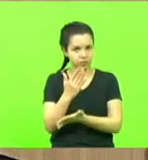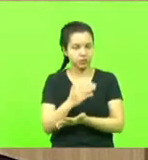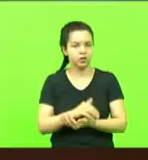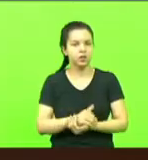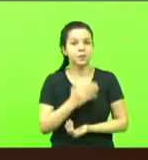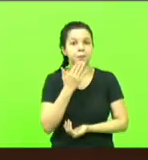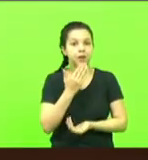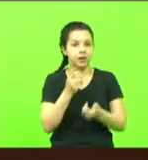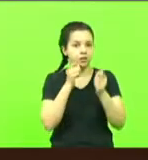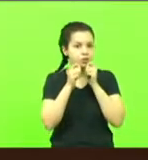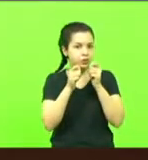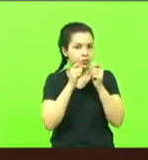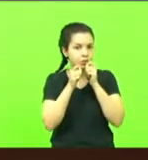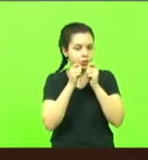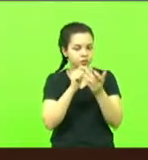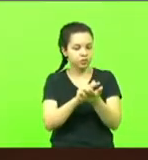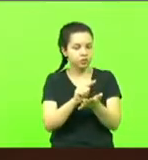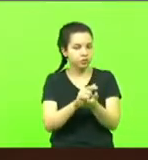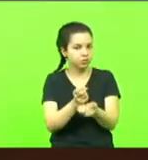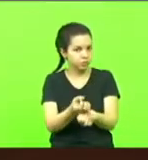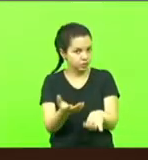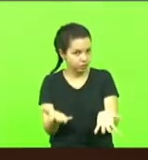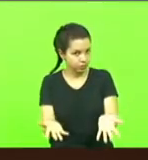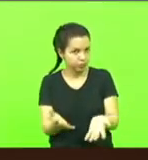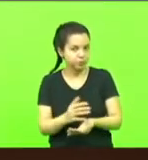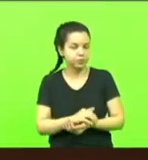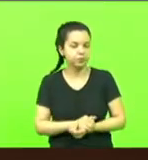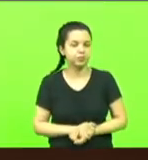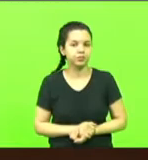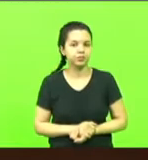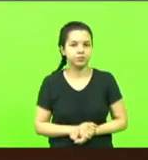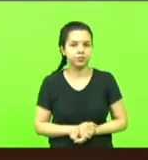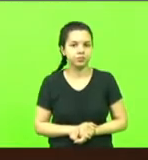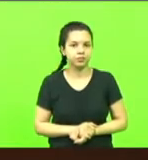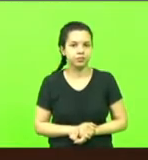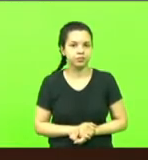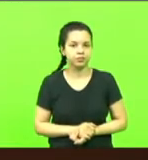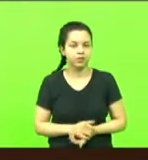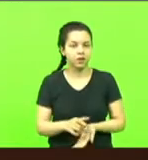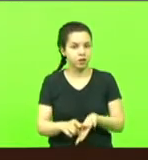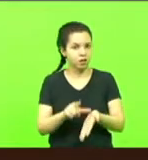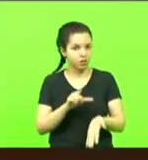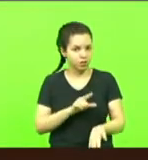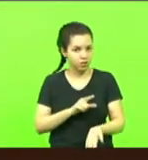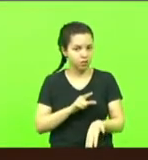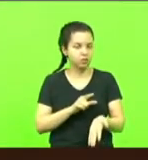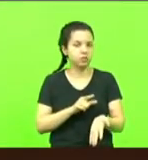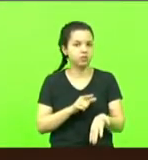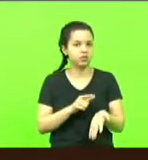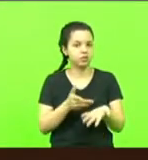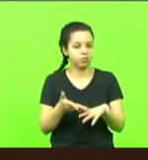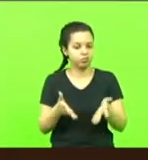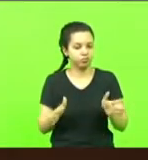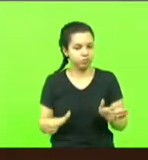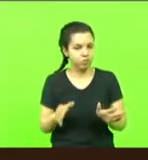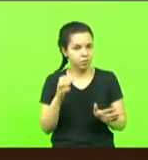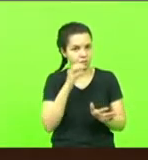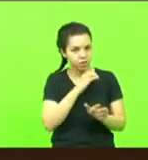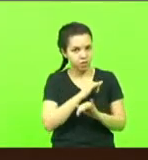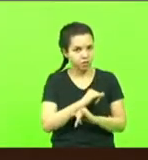para que a assessoria possa fazer a distribuição do expediente. E antes de nós abrirmos para as breves